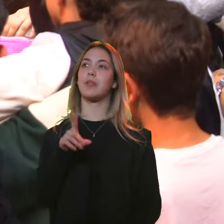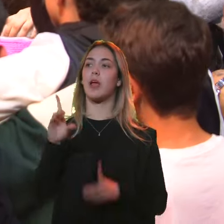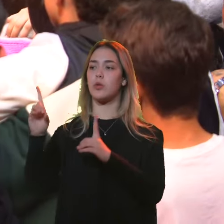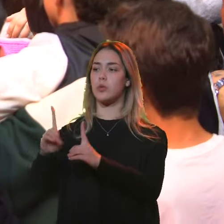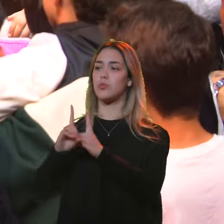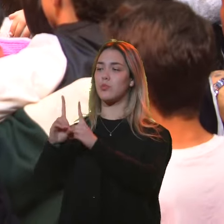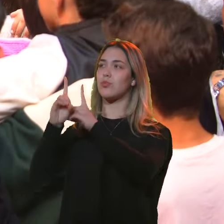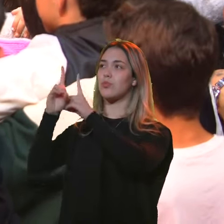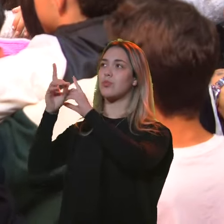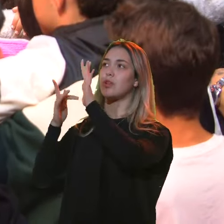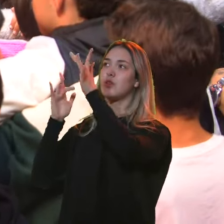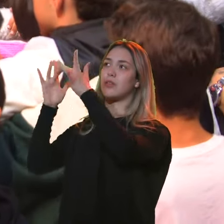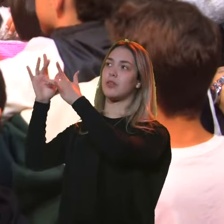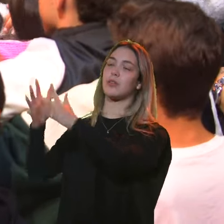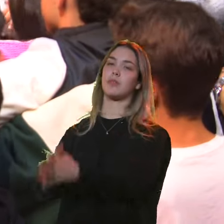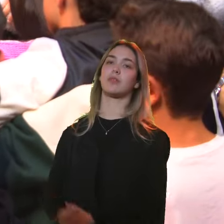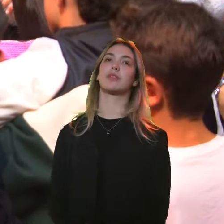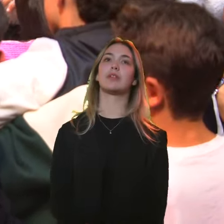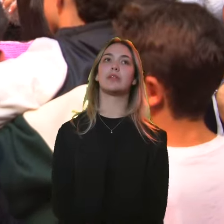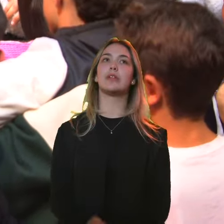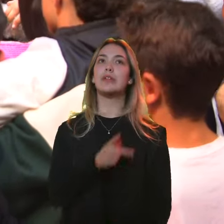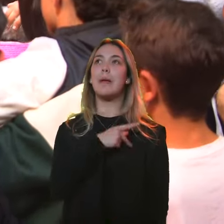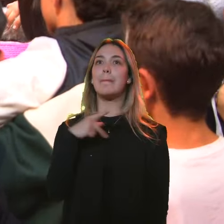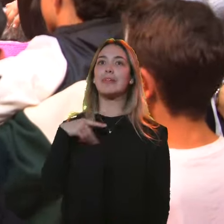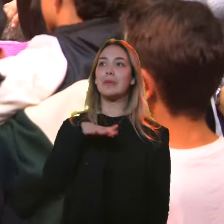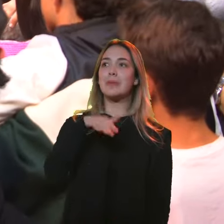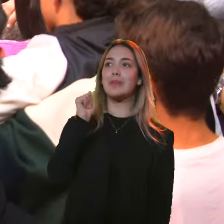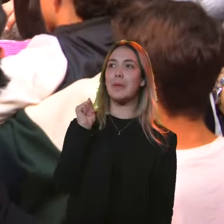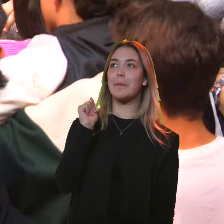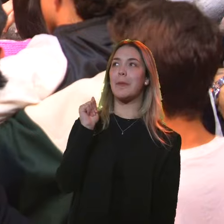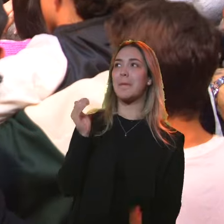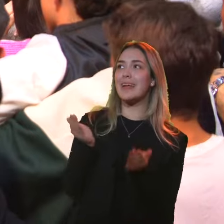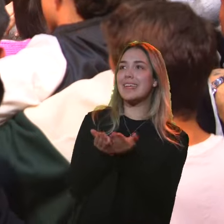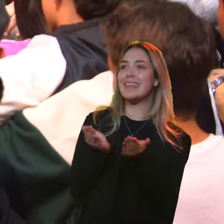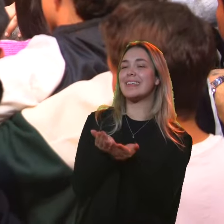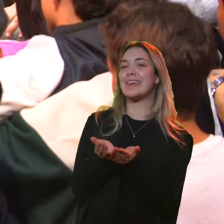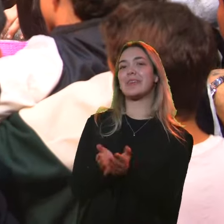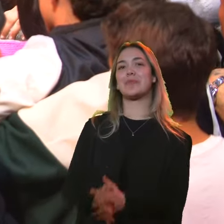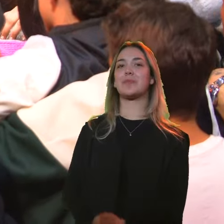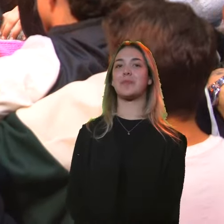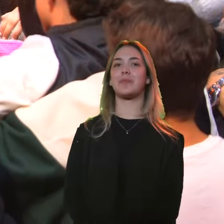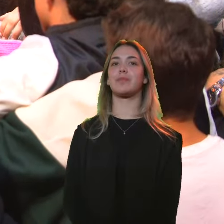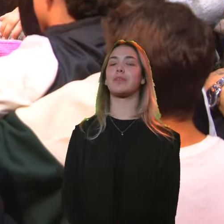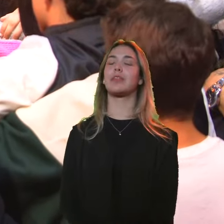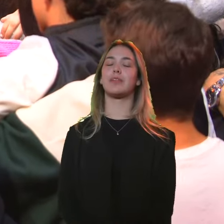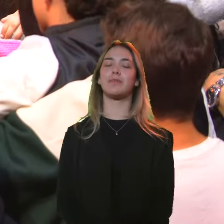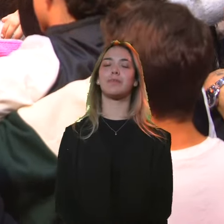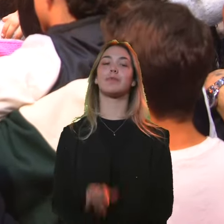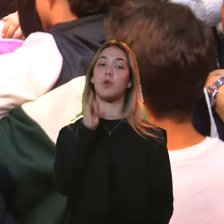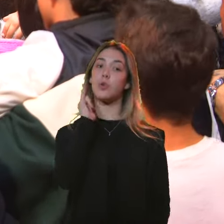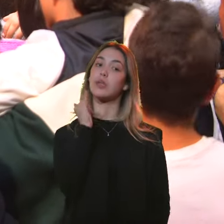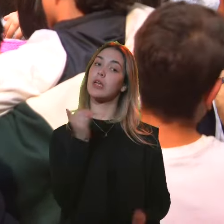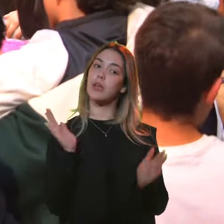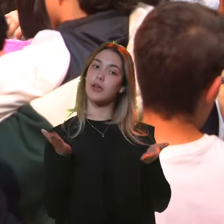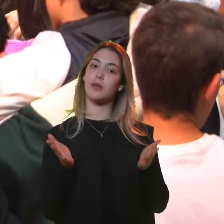tá? E o pastor me chamou para ser evangélico. Deixa eu te contar uma coisa, não estou te